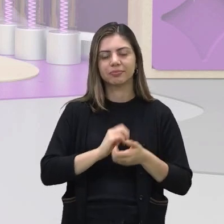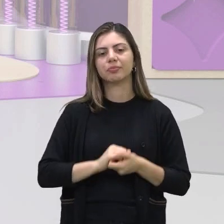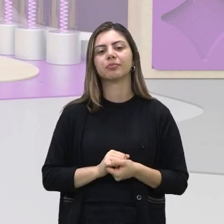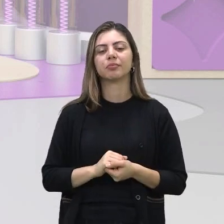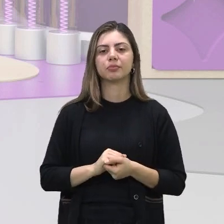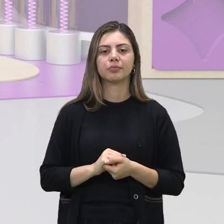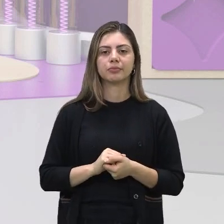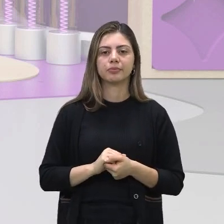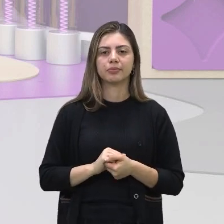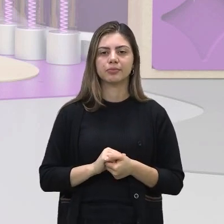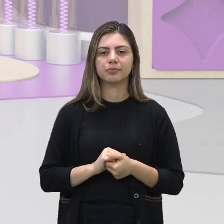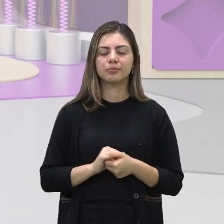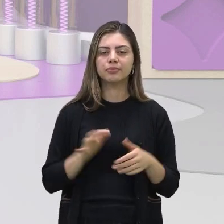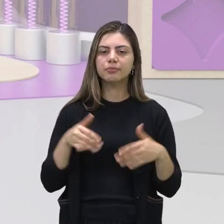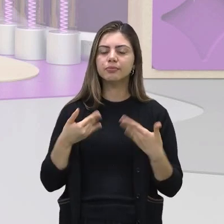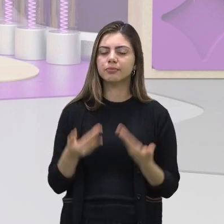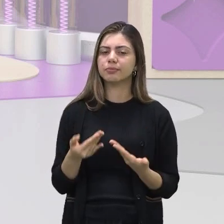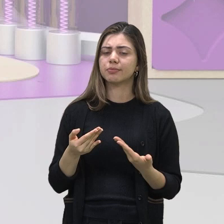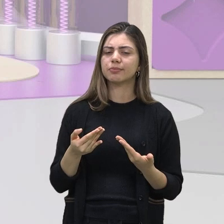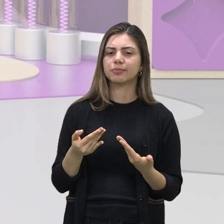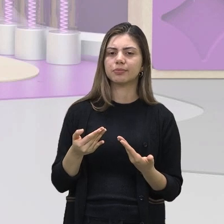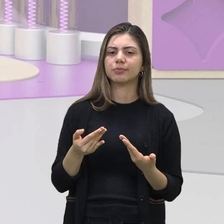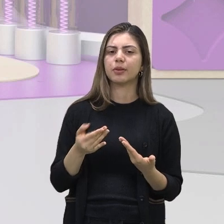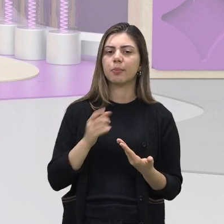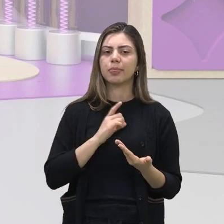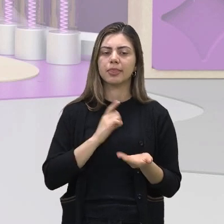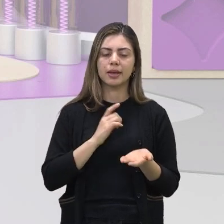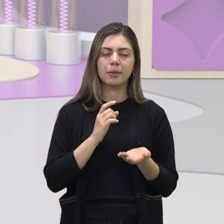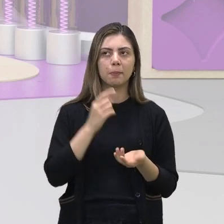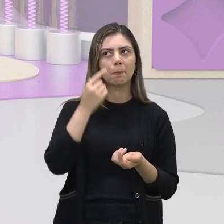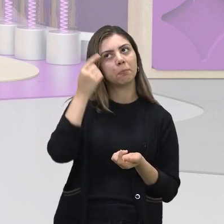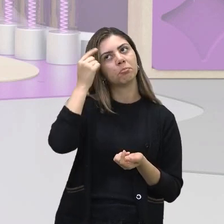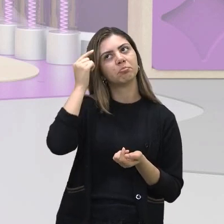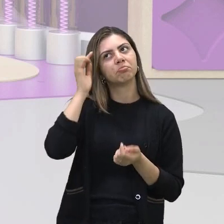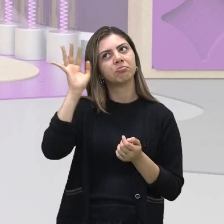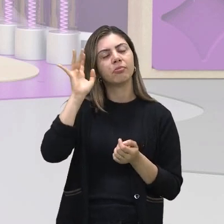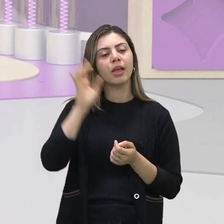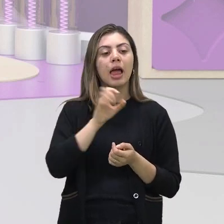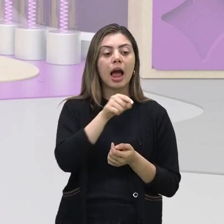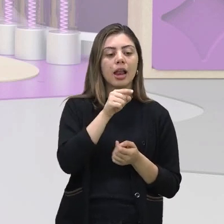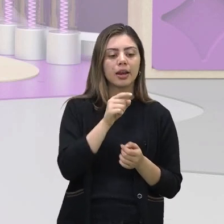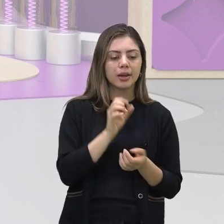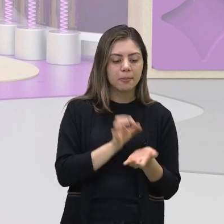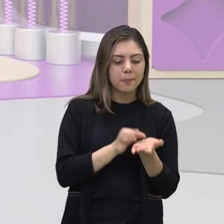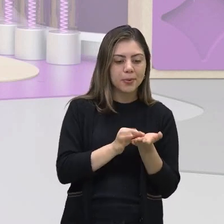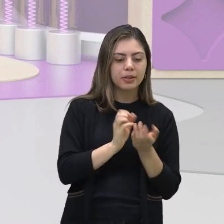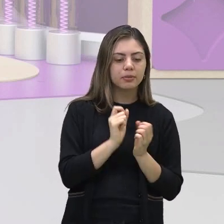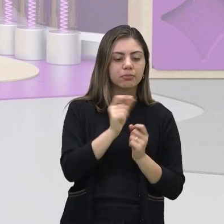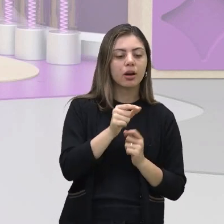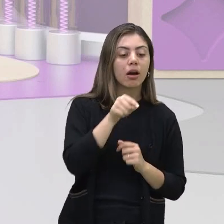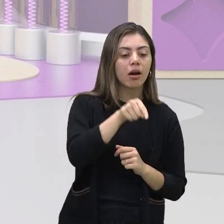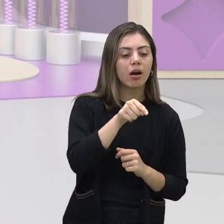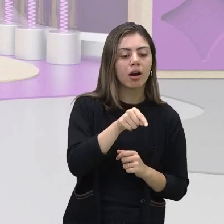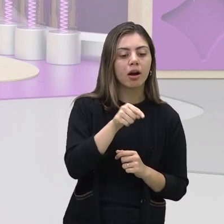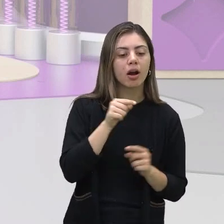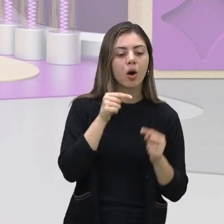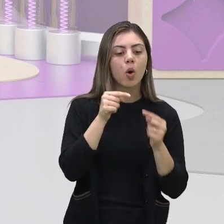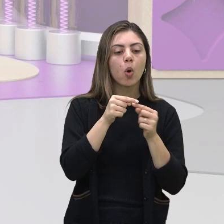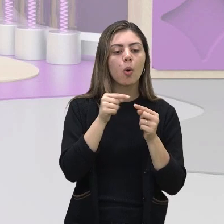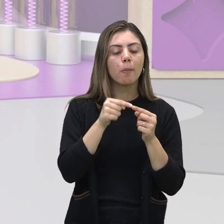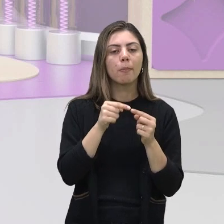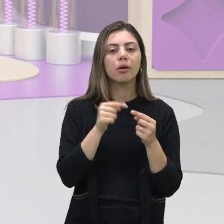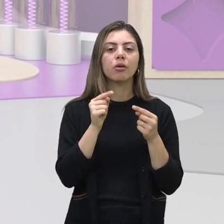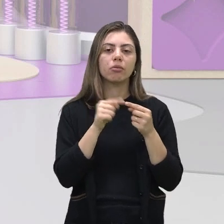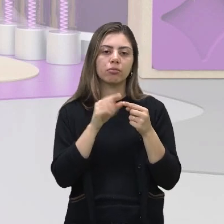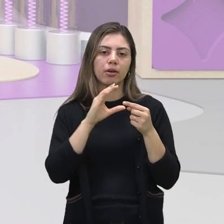Então, pensando que saiu a cara, né, na face da moeda, nós temos o